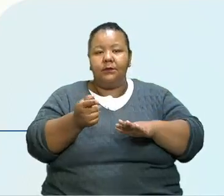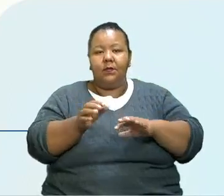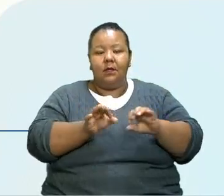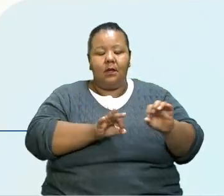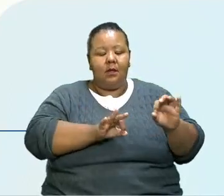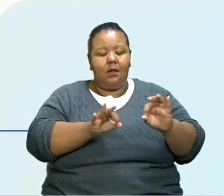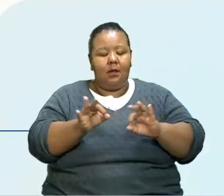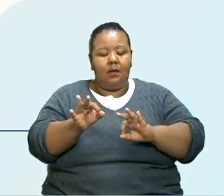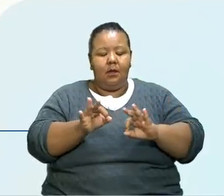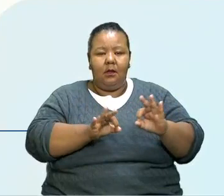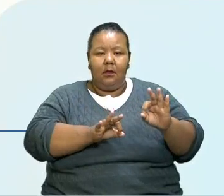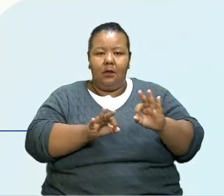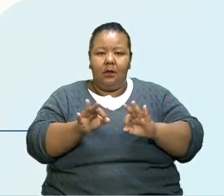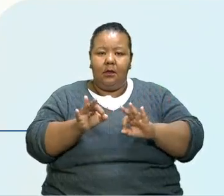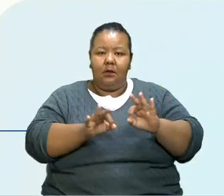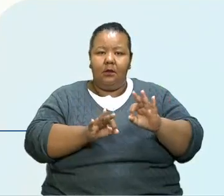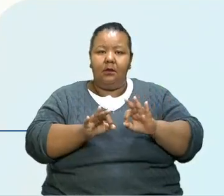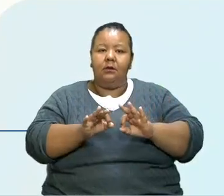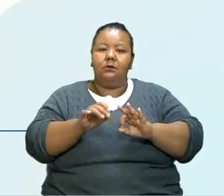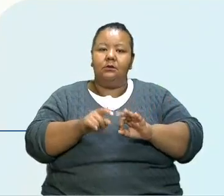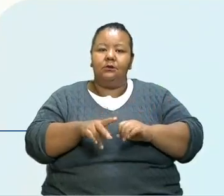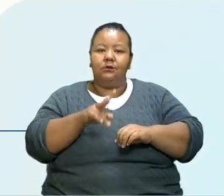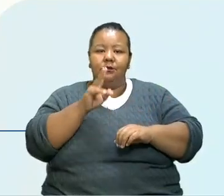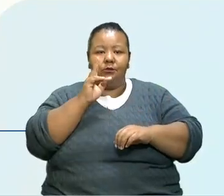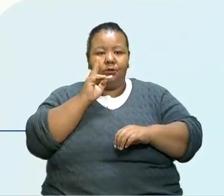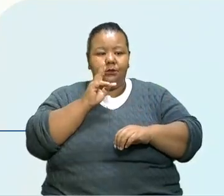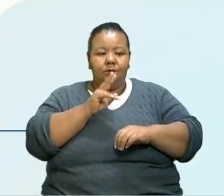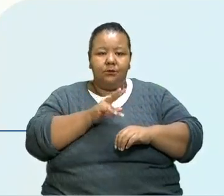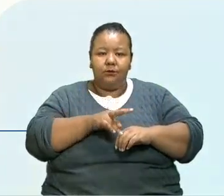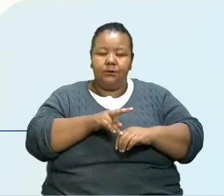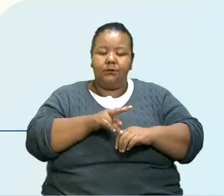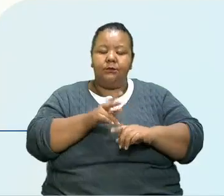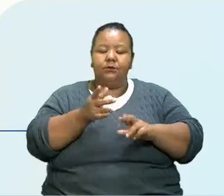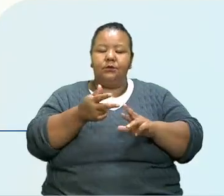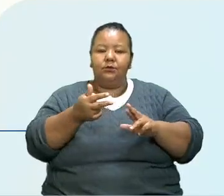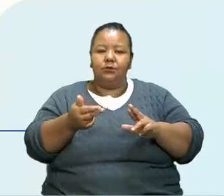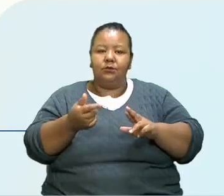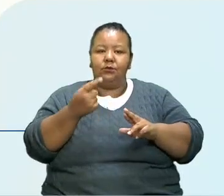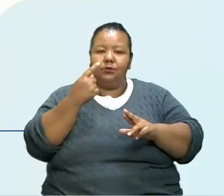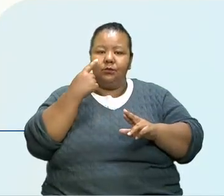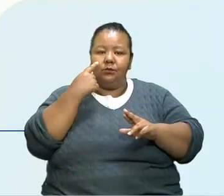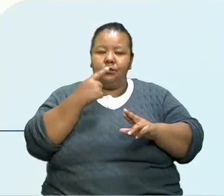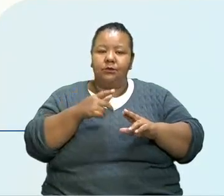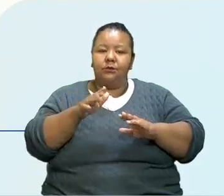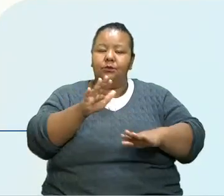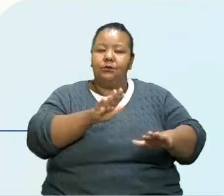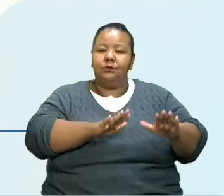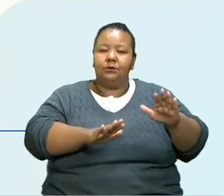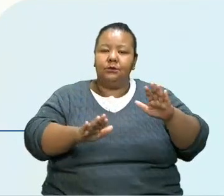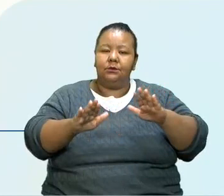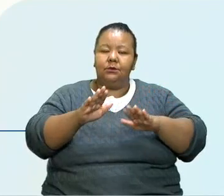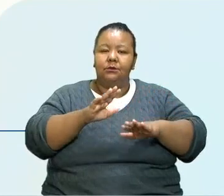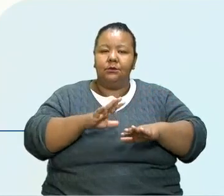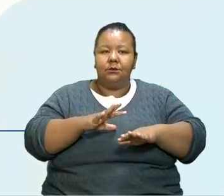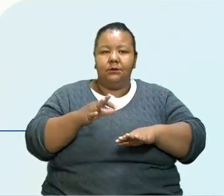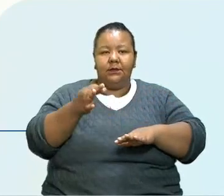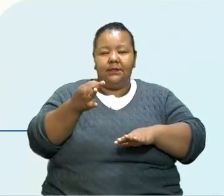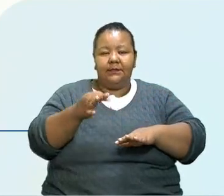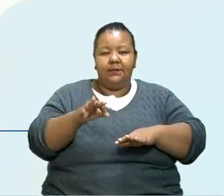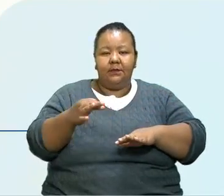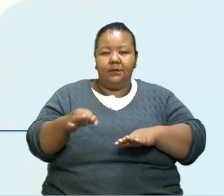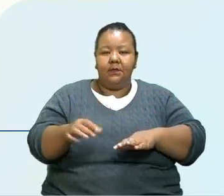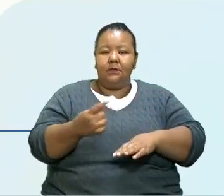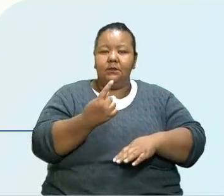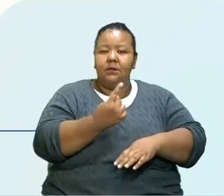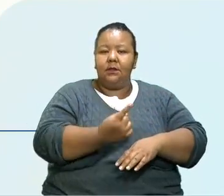você ver os seus recursos, você vai para a fase de organização, que é ter certeza que cada um sabe do que vai